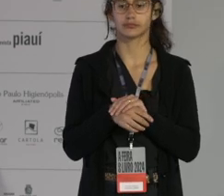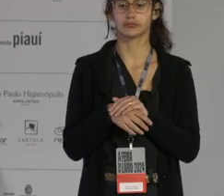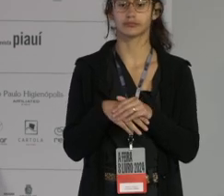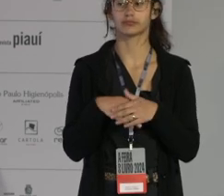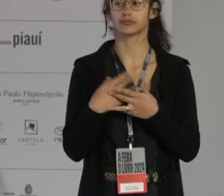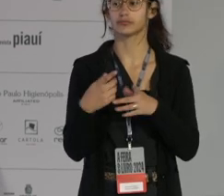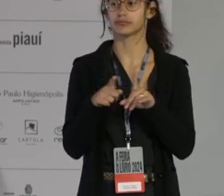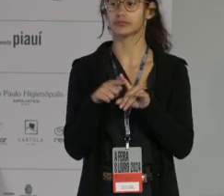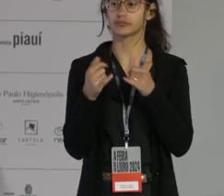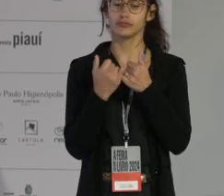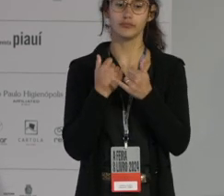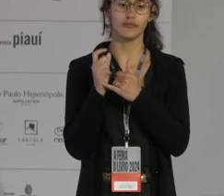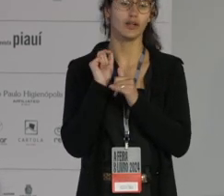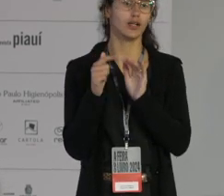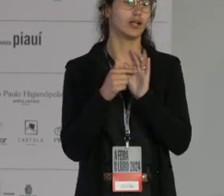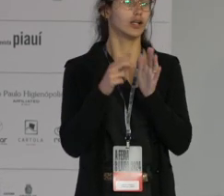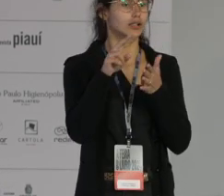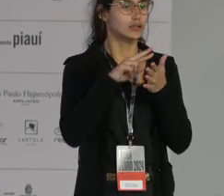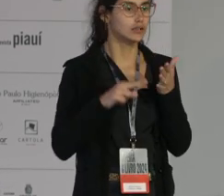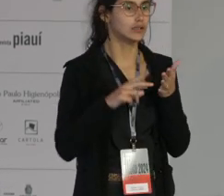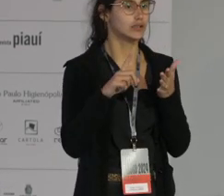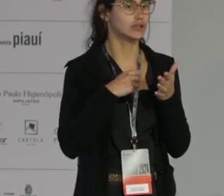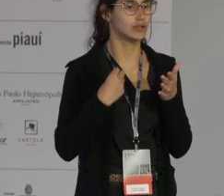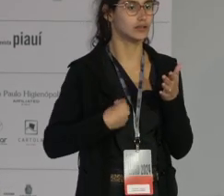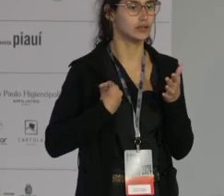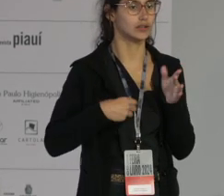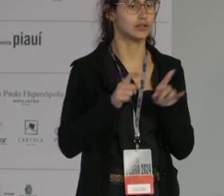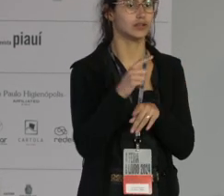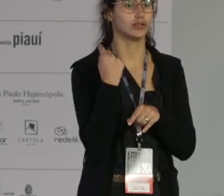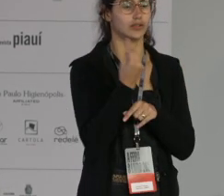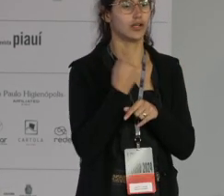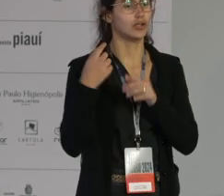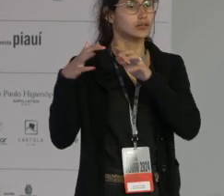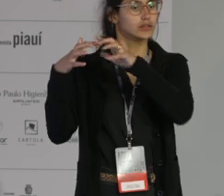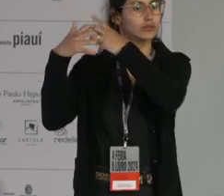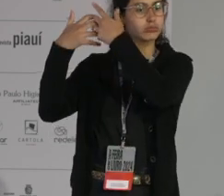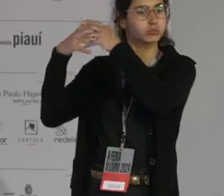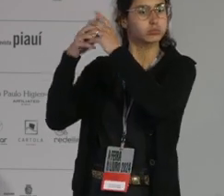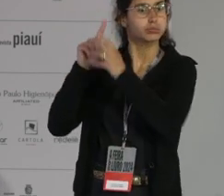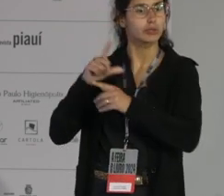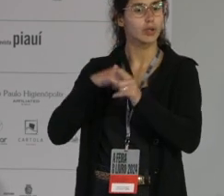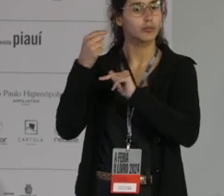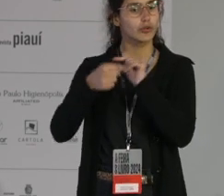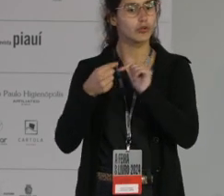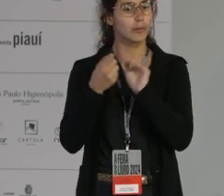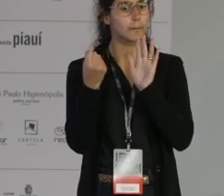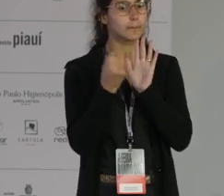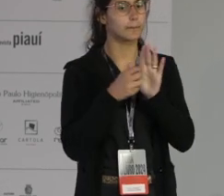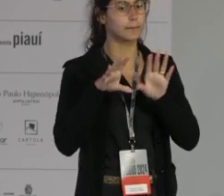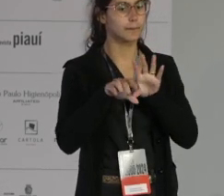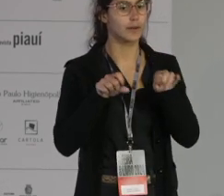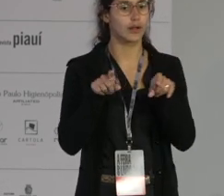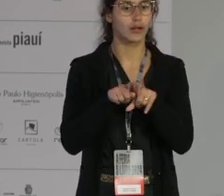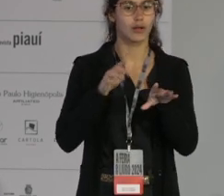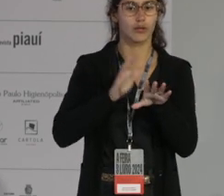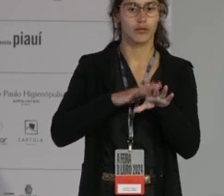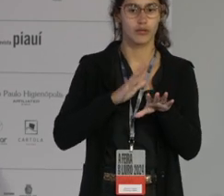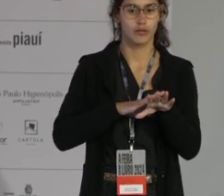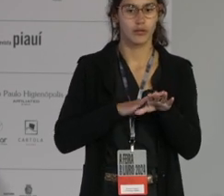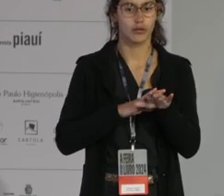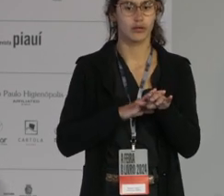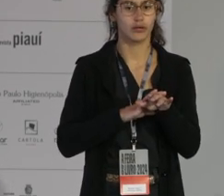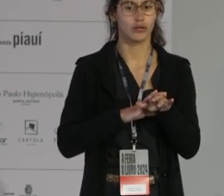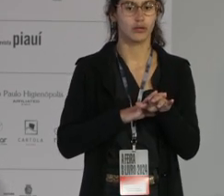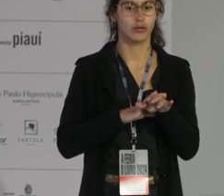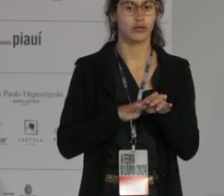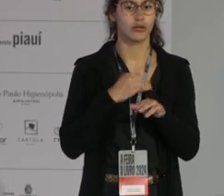é inevitável, quando você está lendo um livro, o nosso cérebro tem essa tendência ao mapeamento. Né? Então, você vai mapeando aquele livro